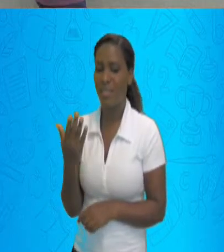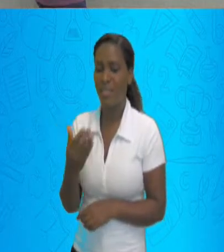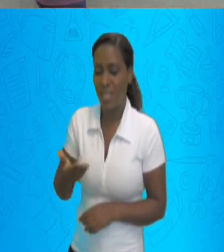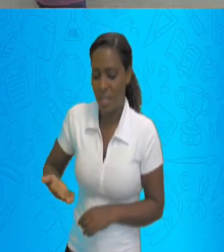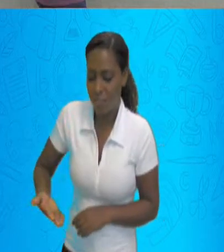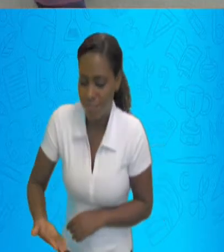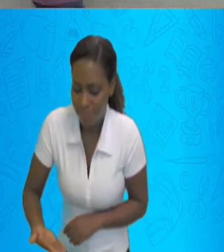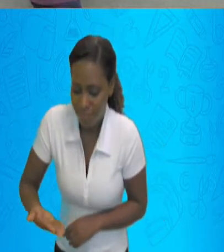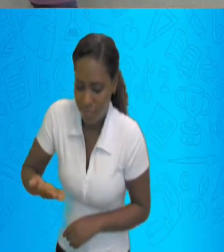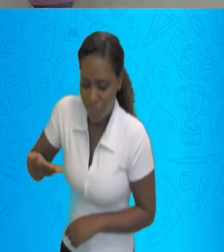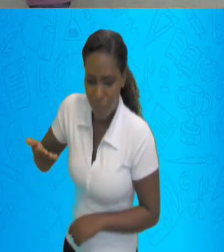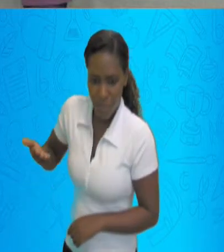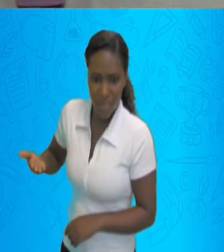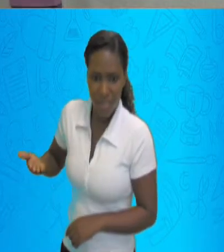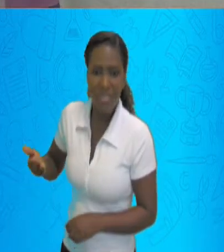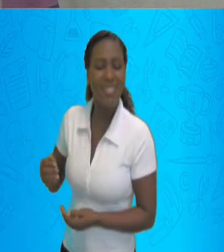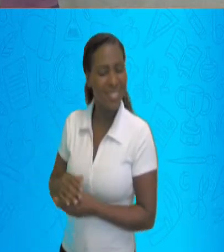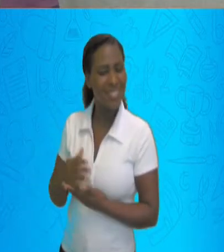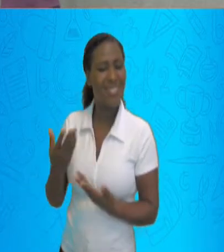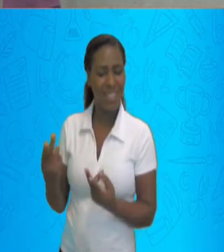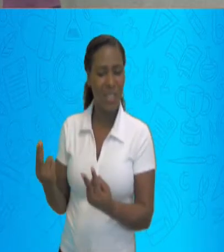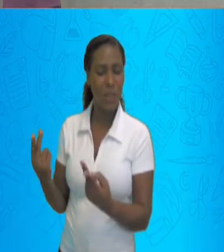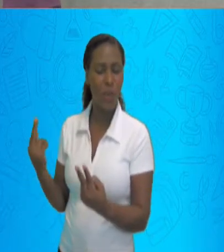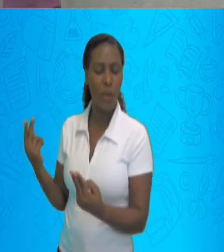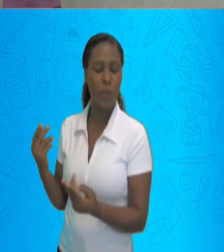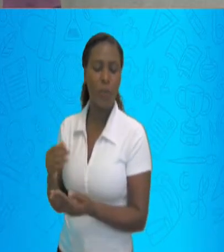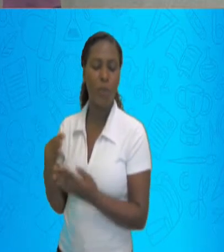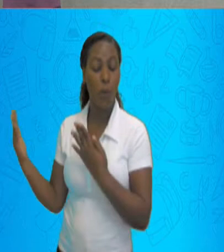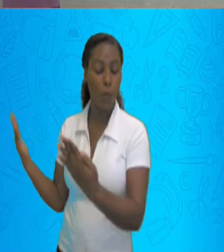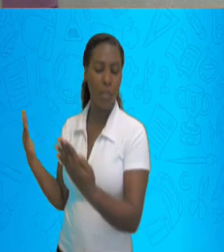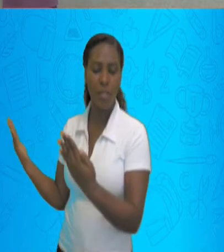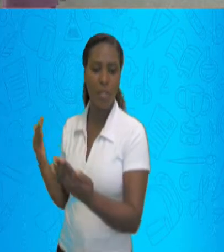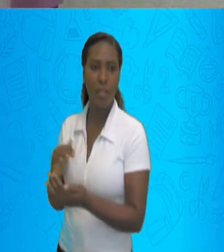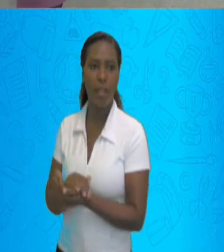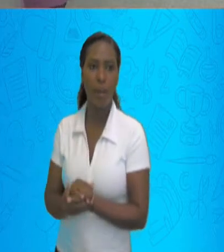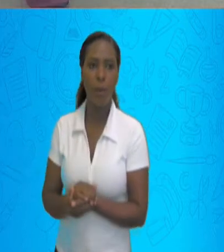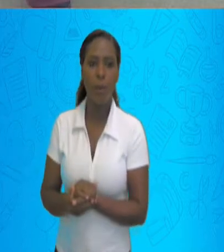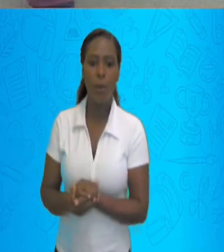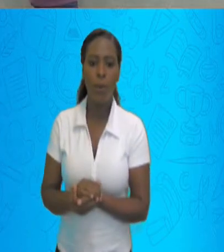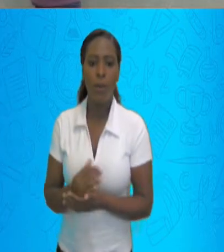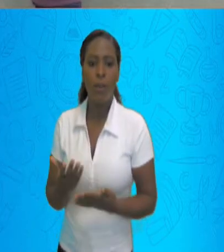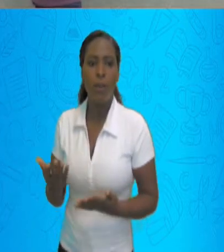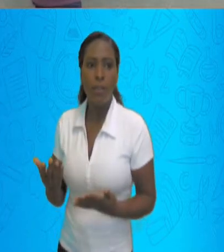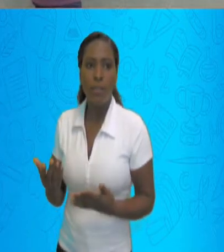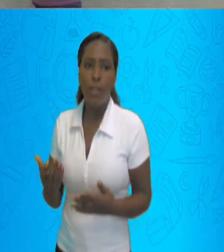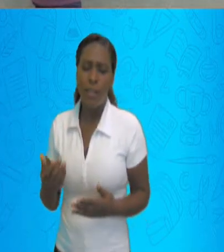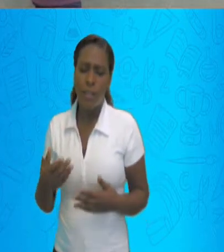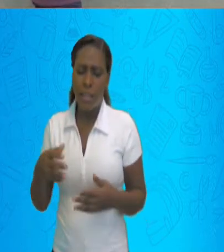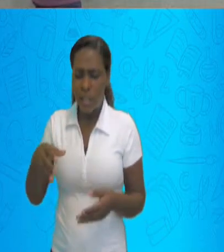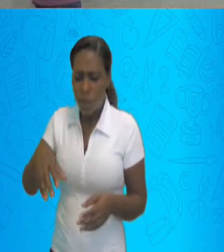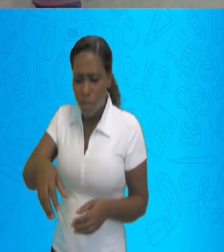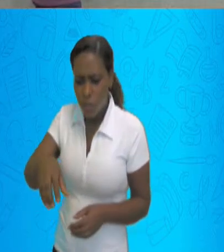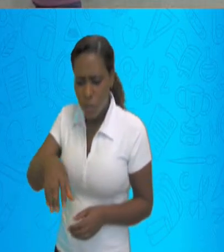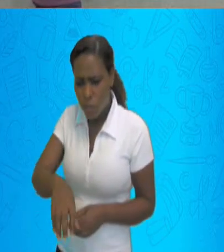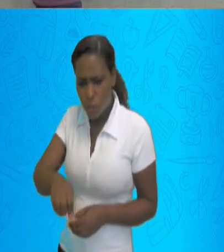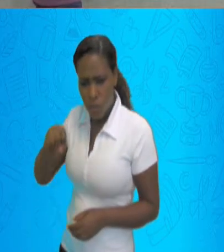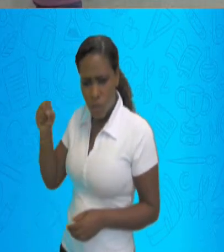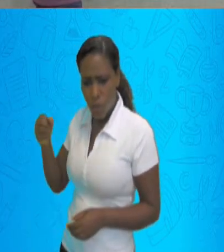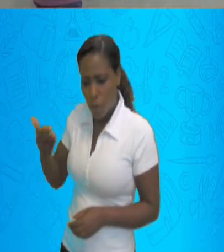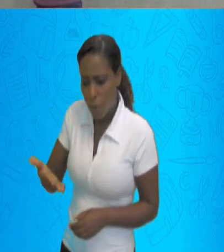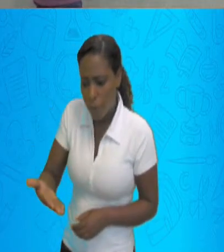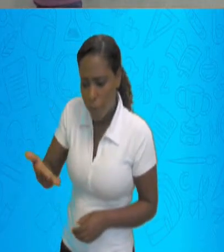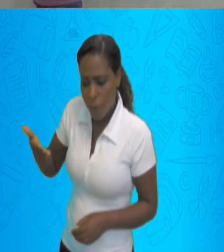a parte vermelha, foi a parte que nós retiramos da pizza. Então vamos ver quantas partes. 1,